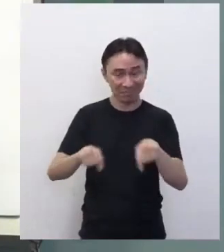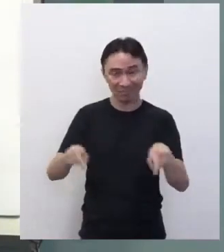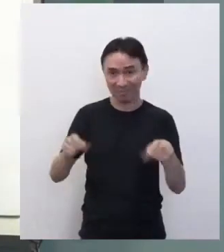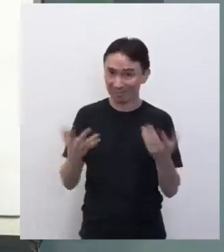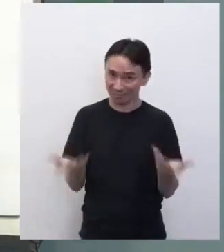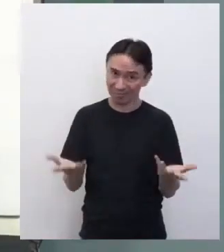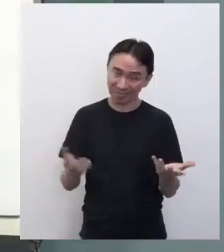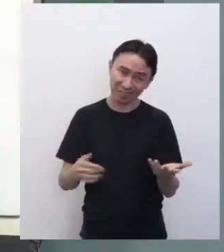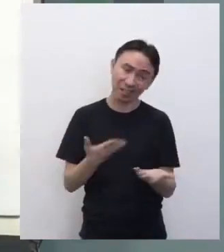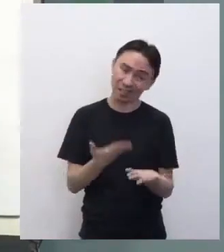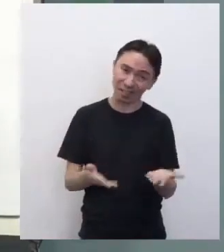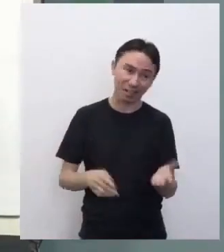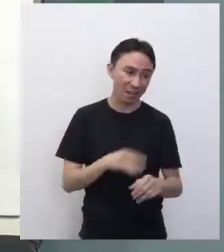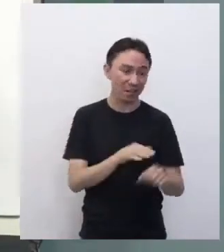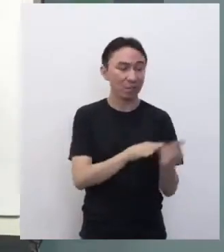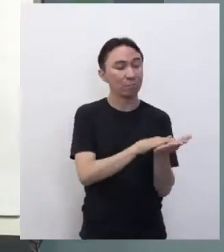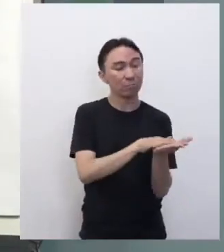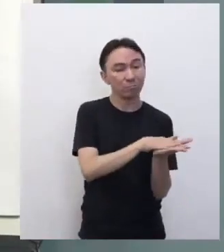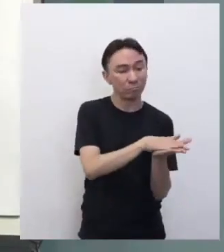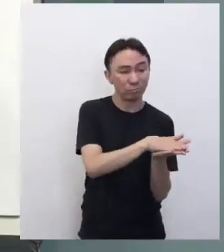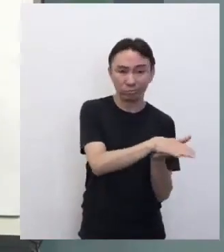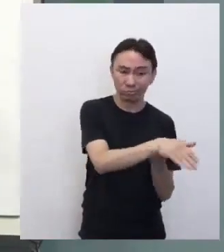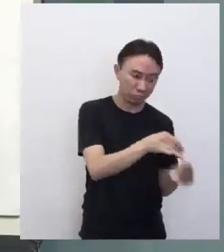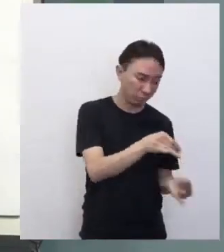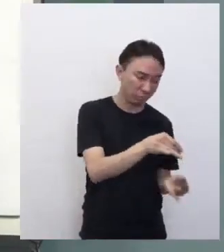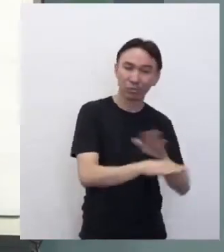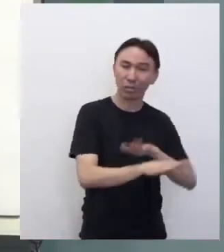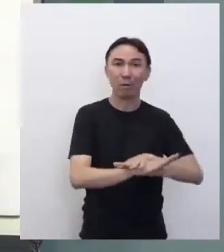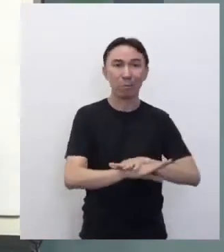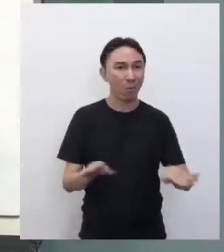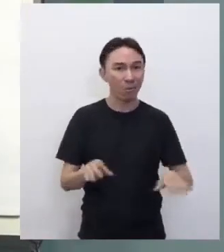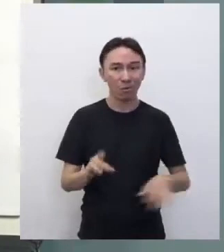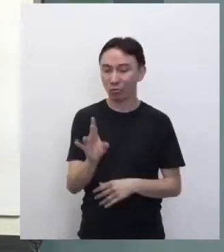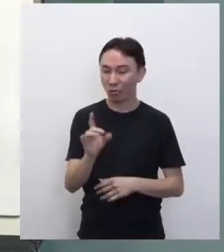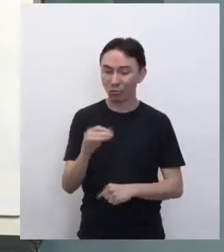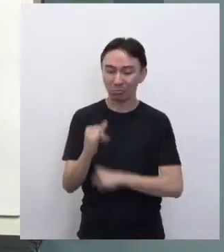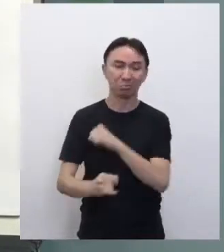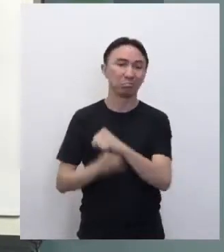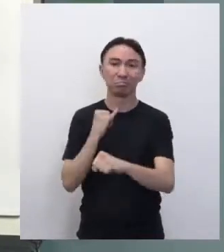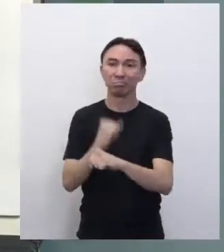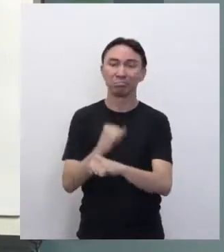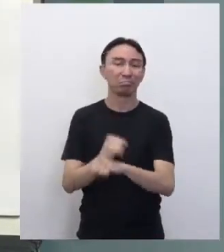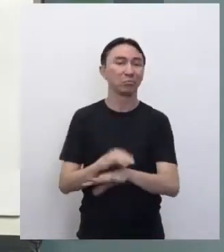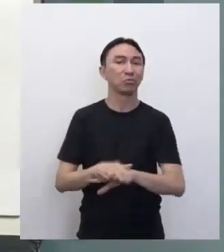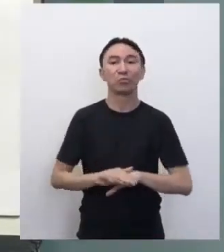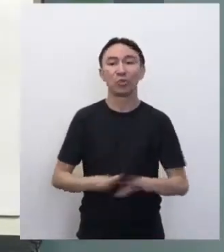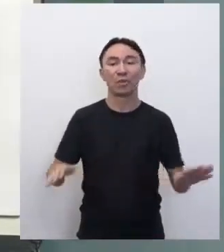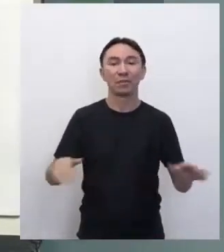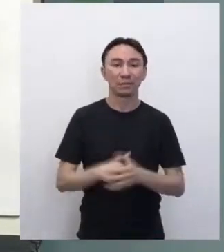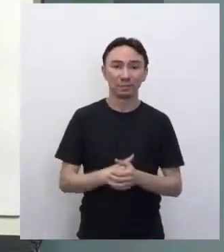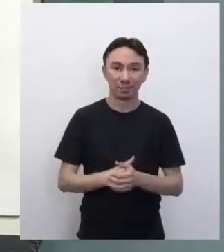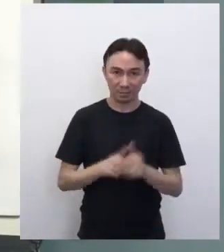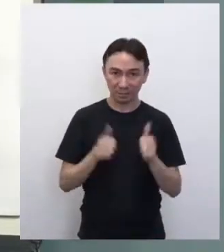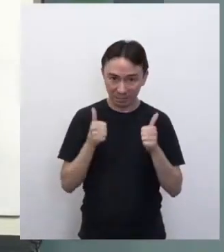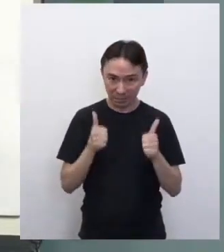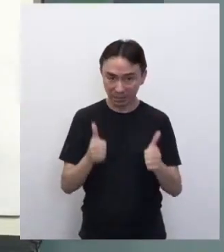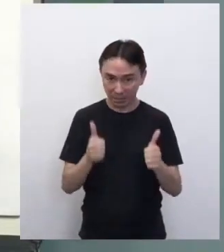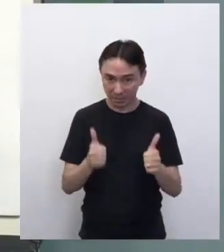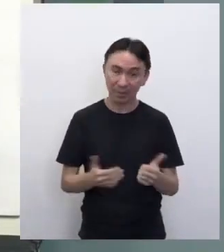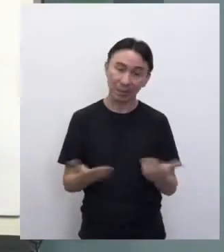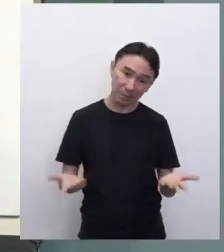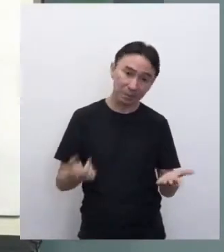revista para se tornar online, foi uma revista aí sobre computação, a Computer Magazine. Ok? Então, online magazines, temos